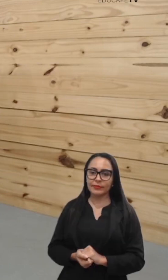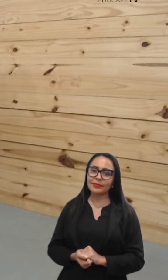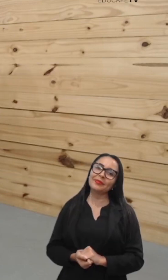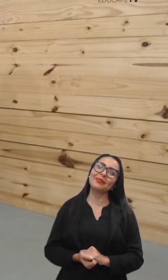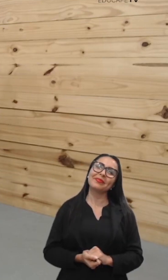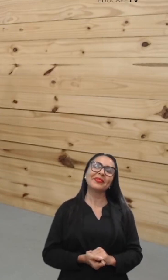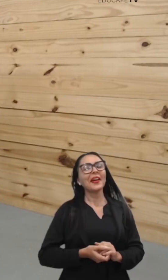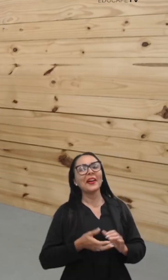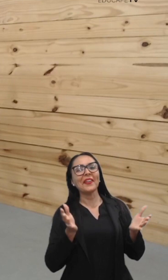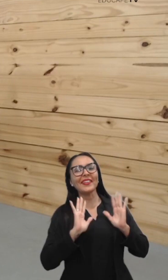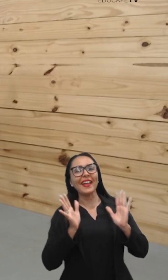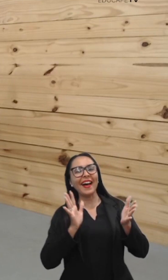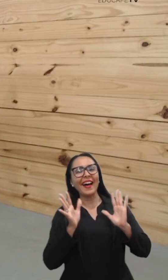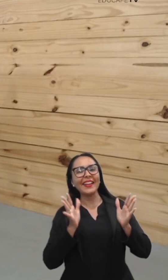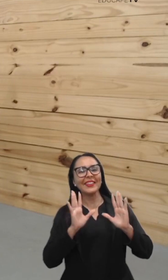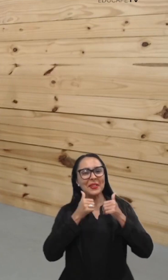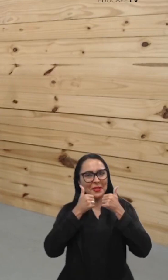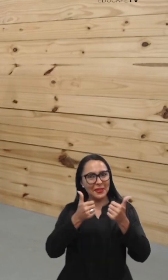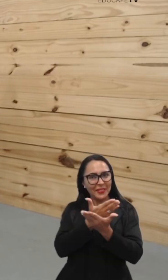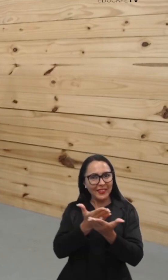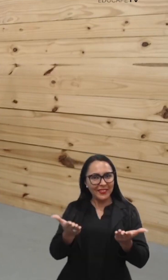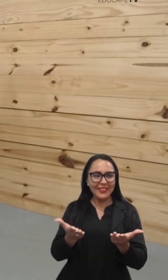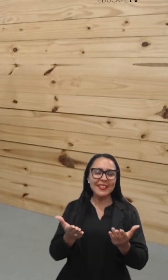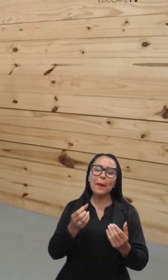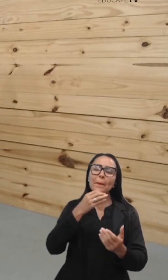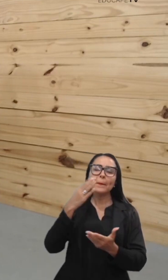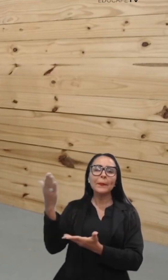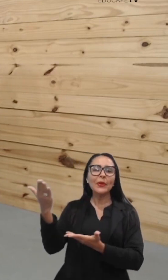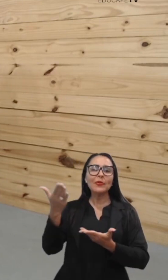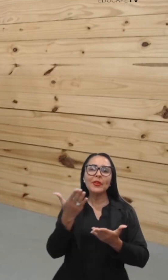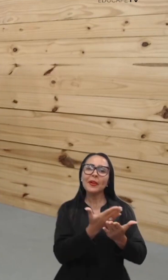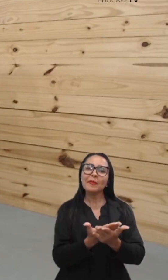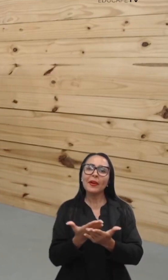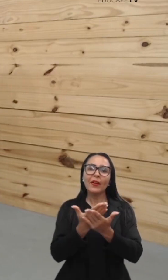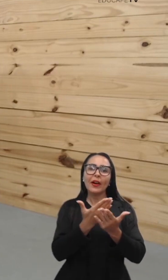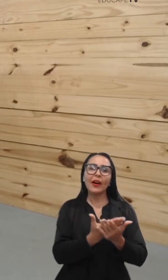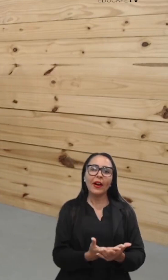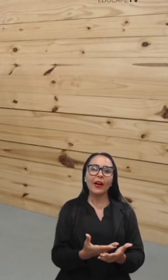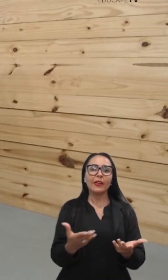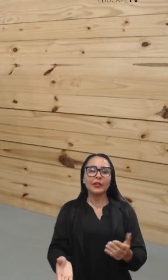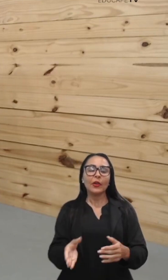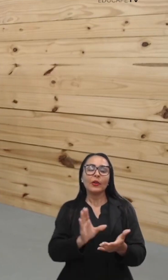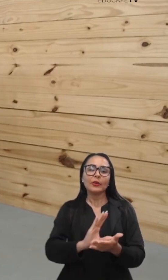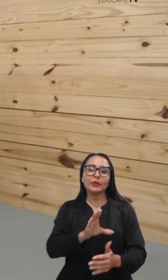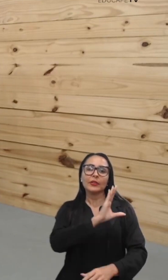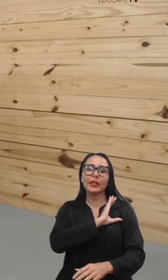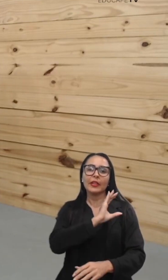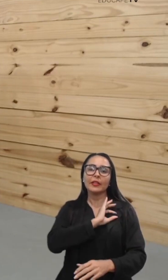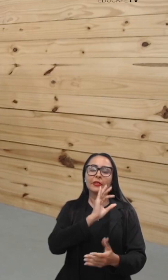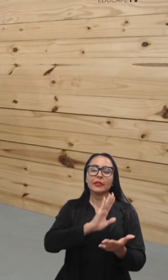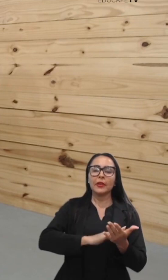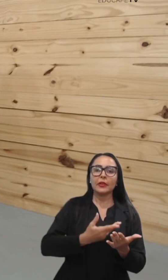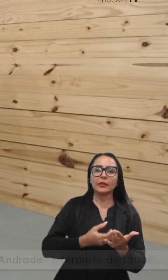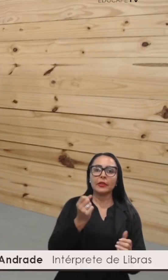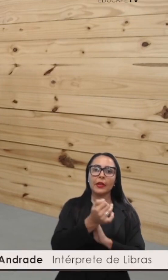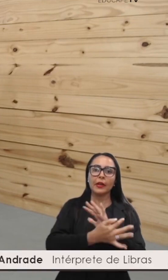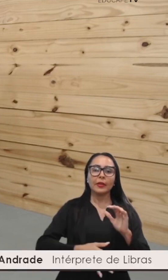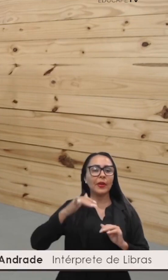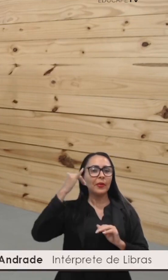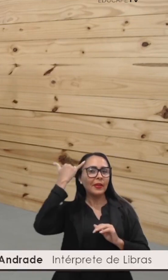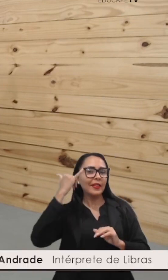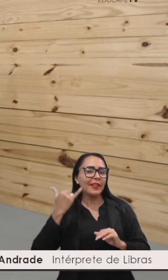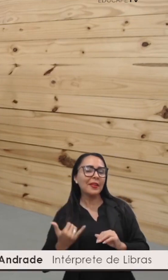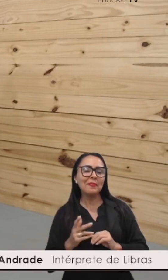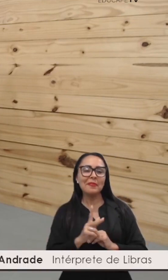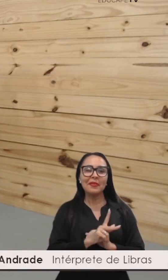Libras. Olá, estudante, tudo bem? Bem-vindos a mais uma aula do curso técnico de Tradução e Interpretação. Eu sou Isa